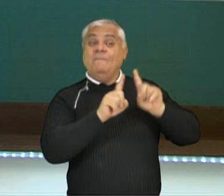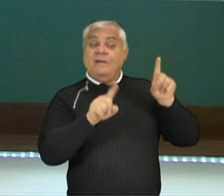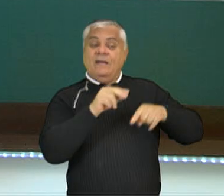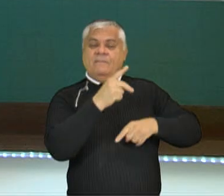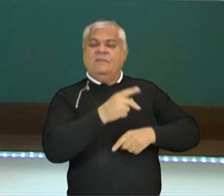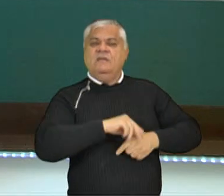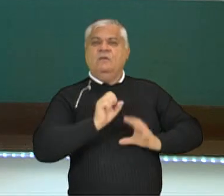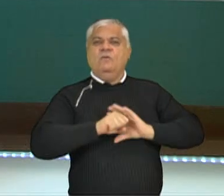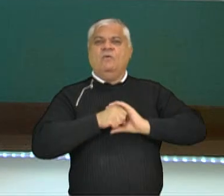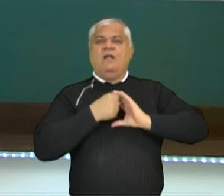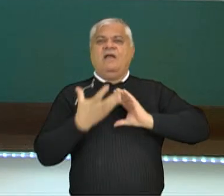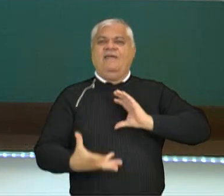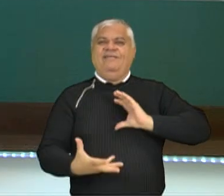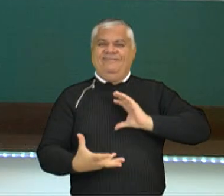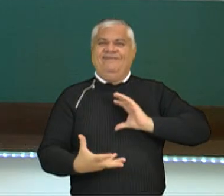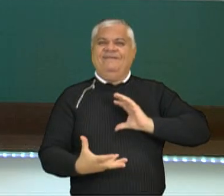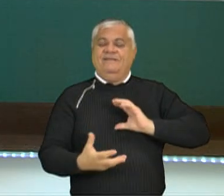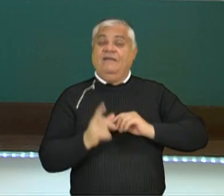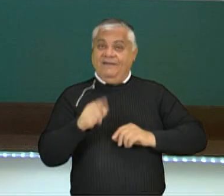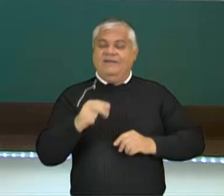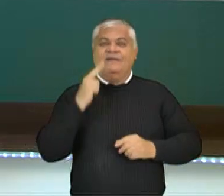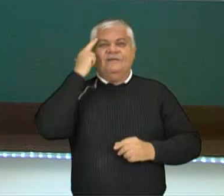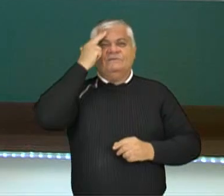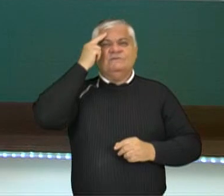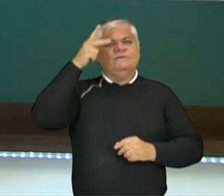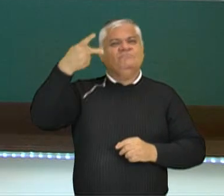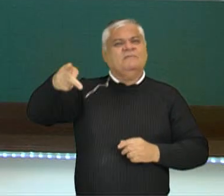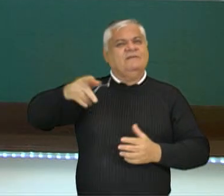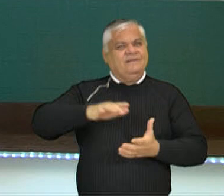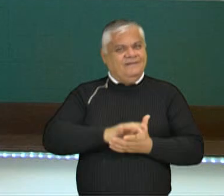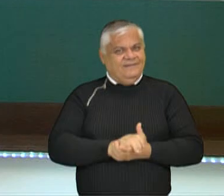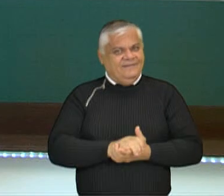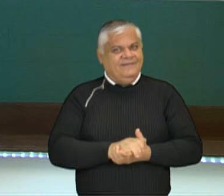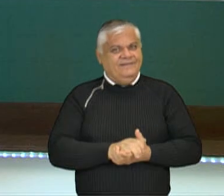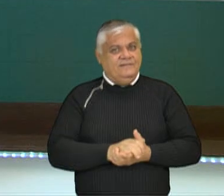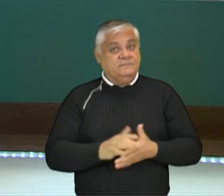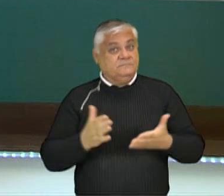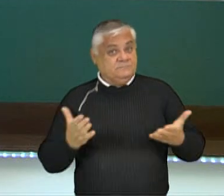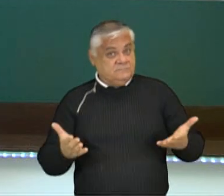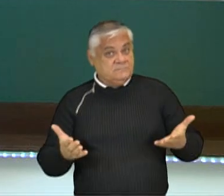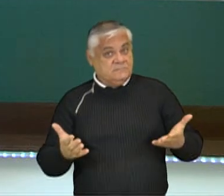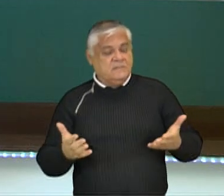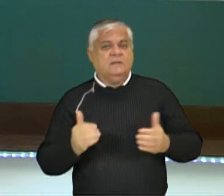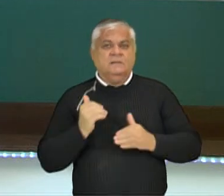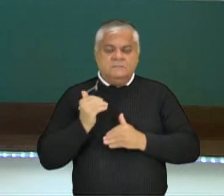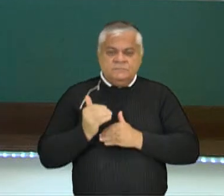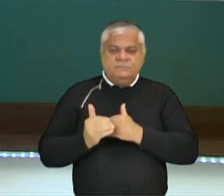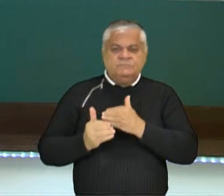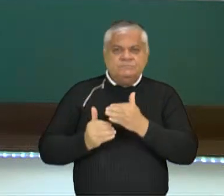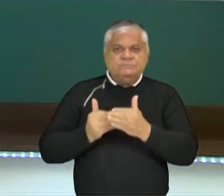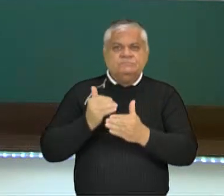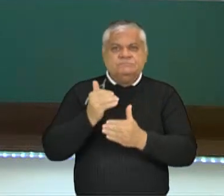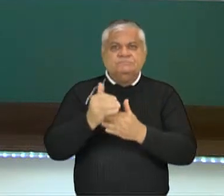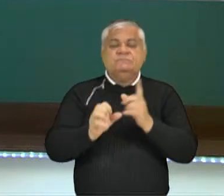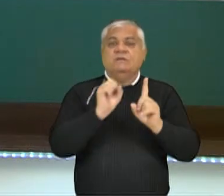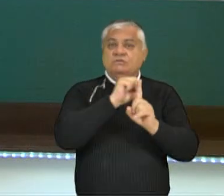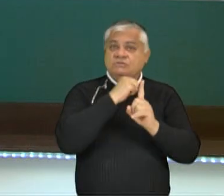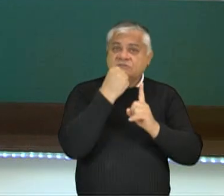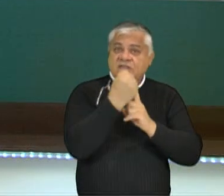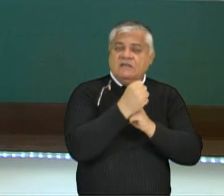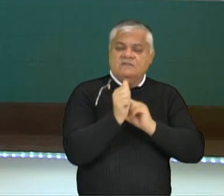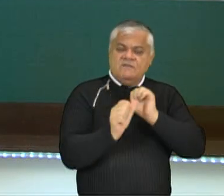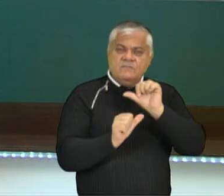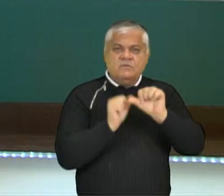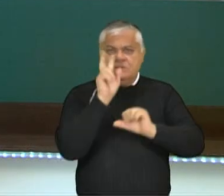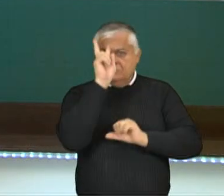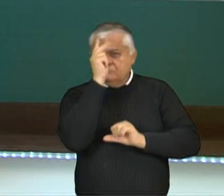seu caráter. Esse era o sonho de Martin Luther King. Então, é aos poucos que essa sociedade vem sendo transformada,